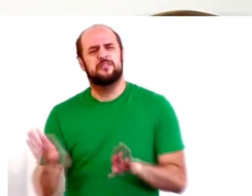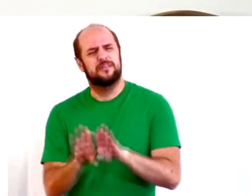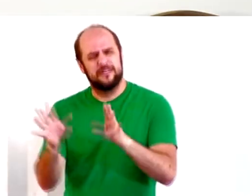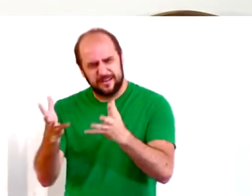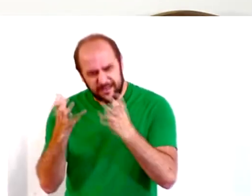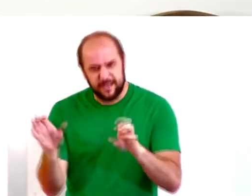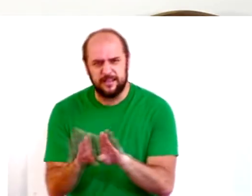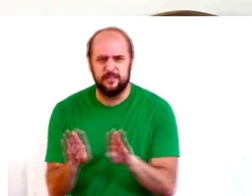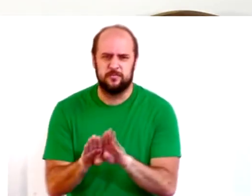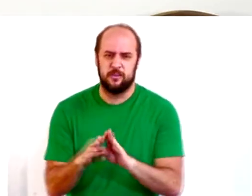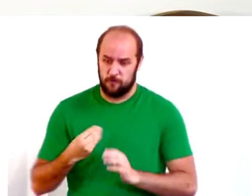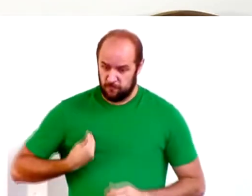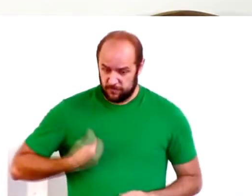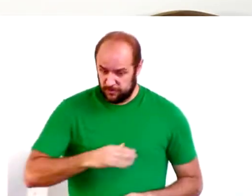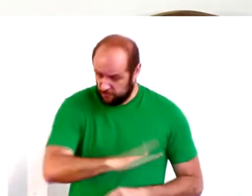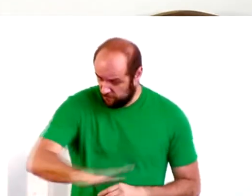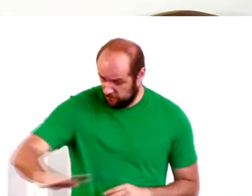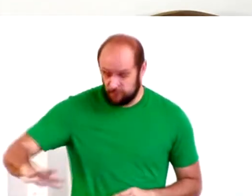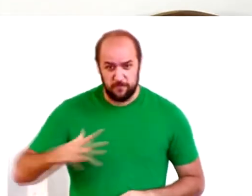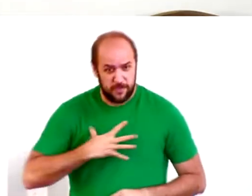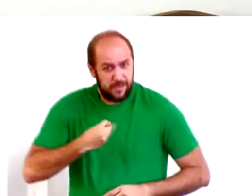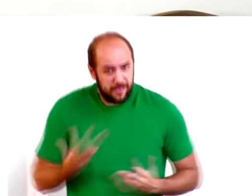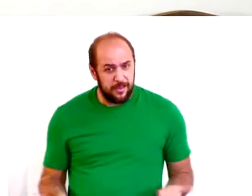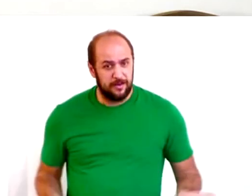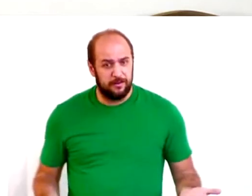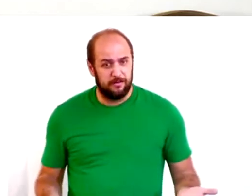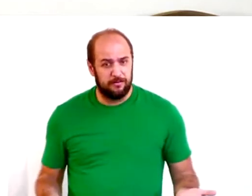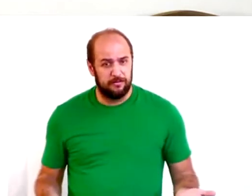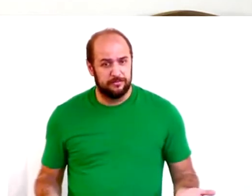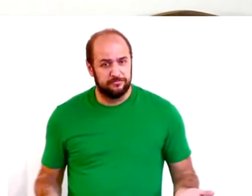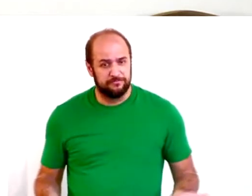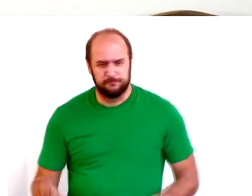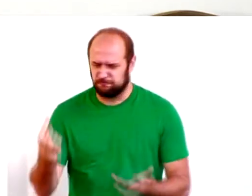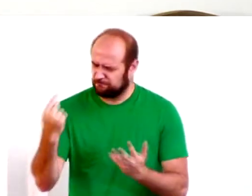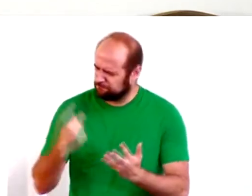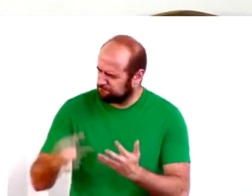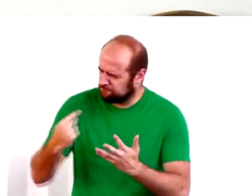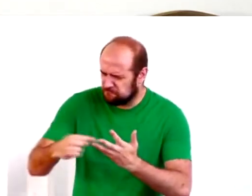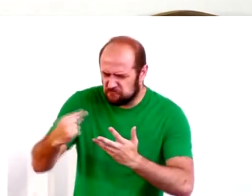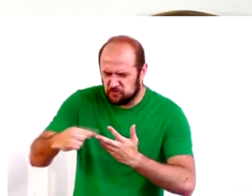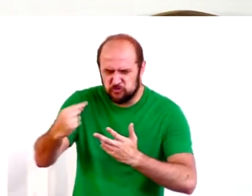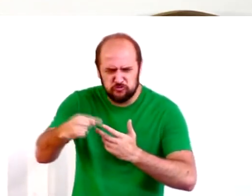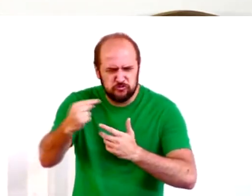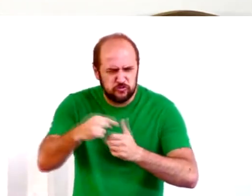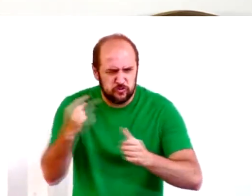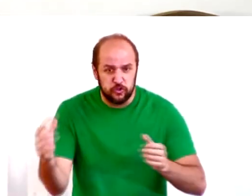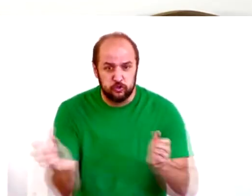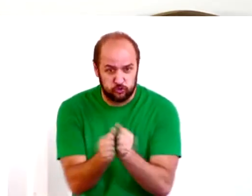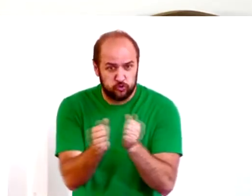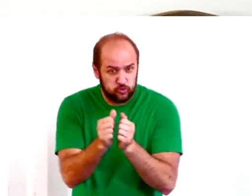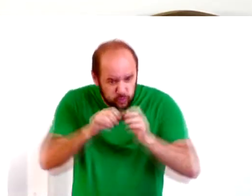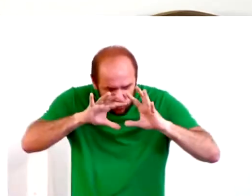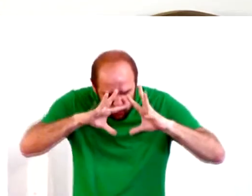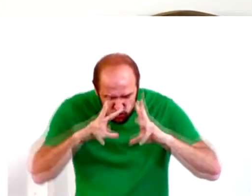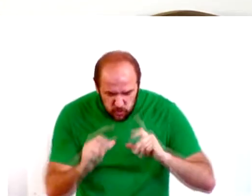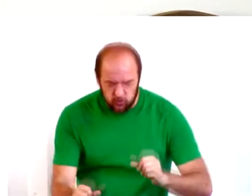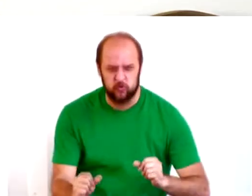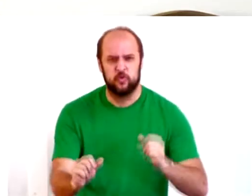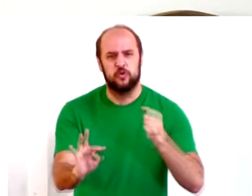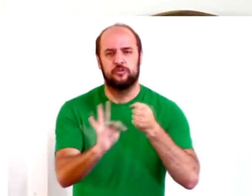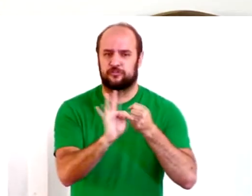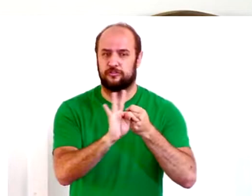nossos filhos vivam. É por isso, por essas coisas, e com essas coisas que Tiago estava